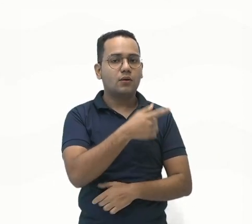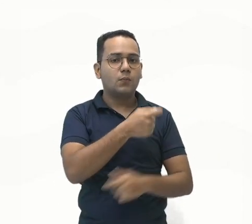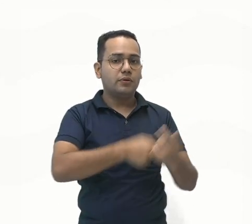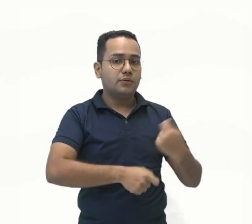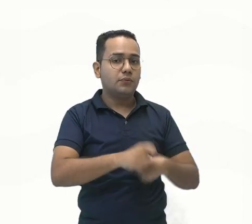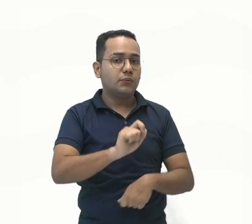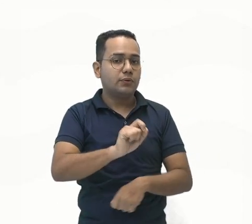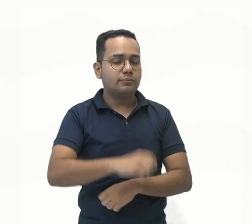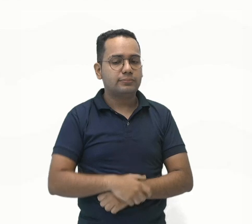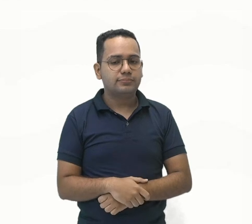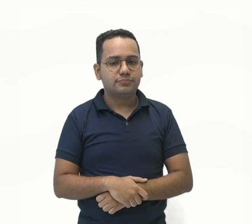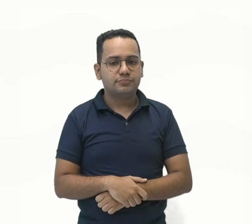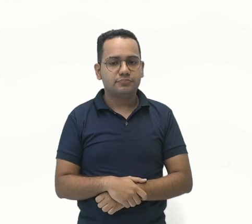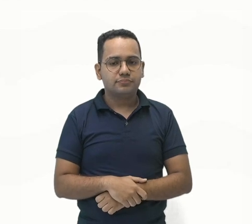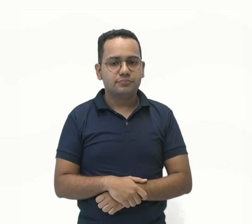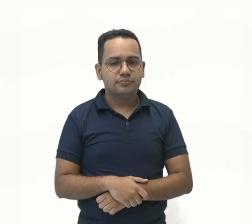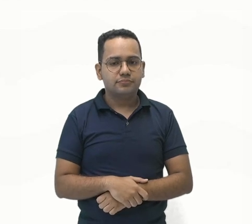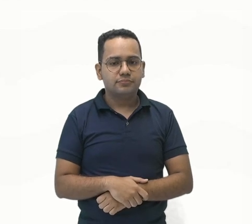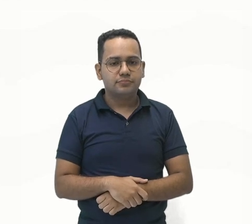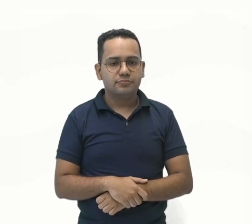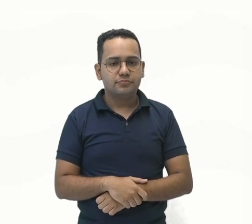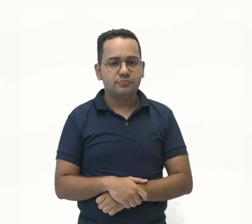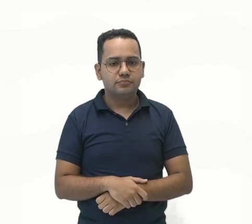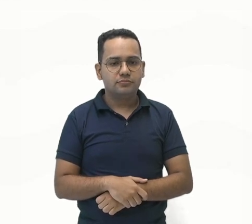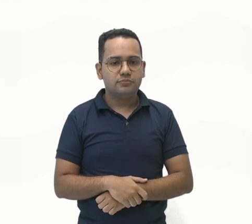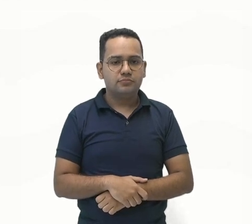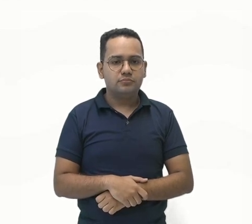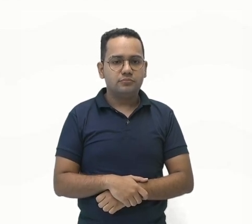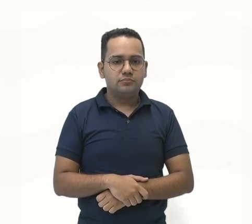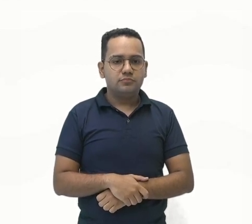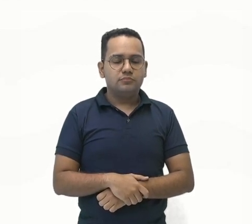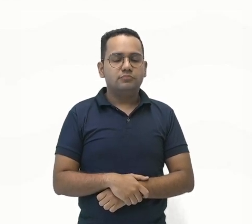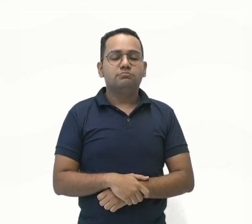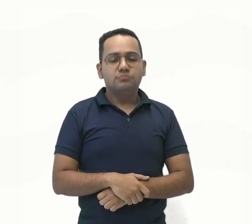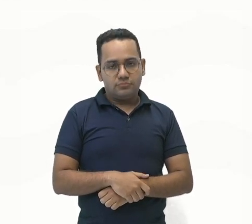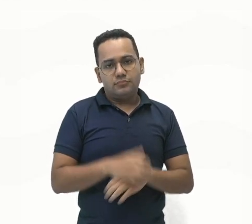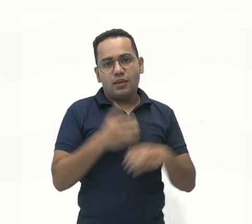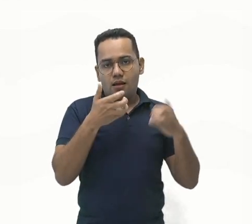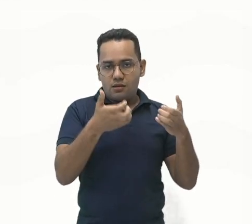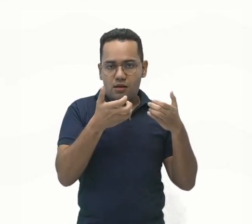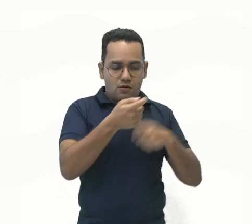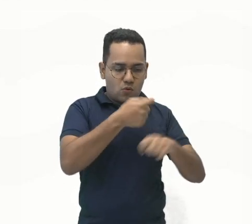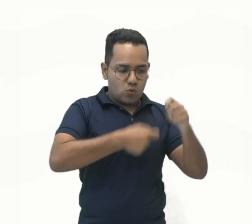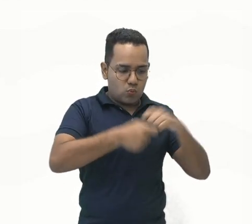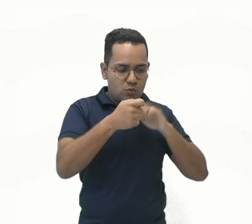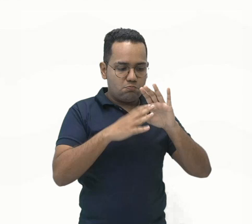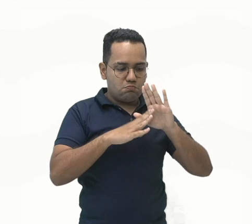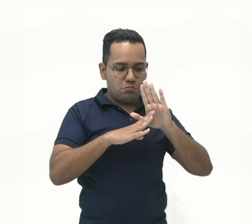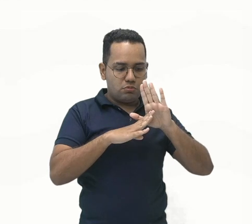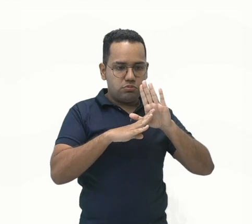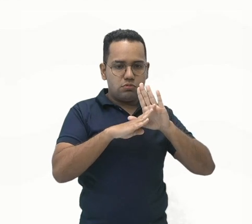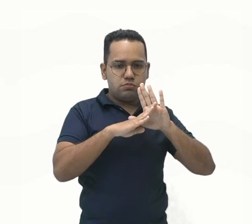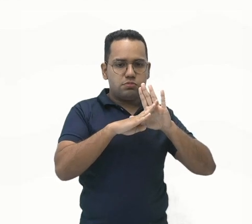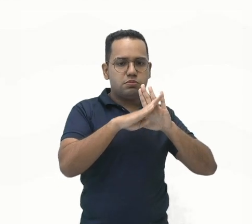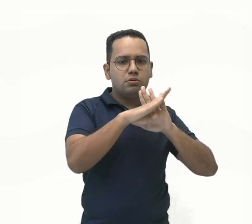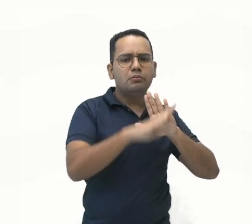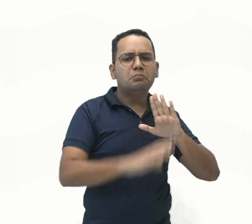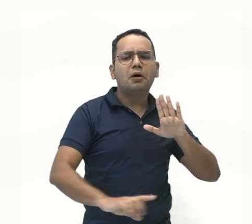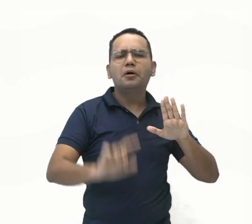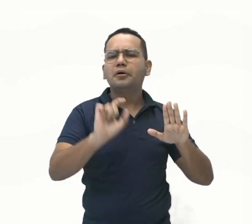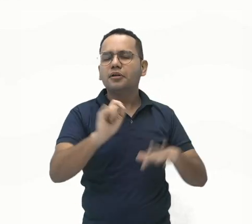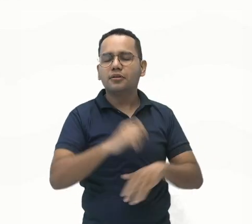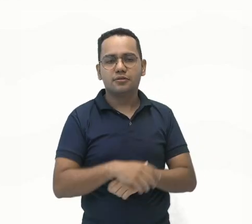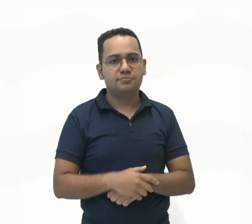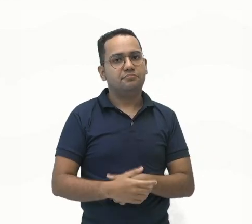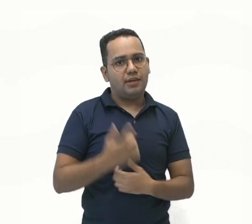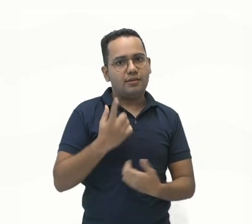entre os objetivos dos blocos econômicos eu posso destacar ali impulsionar o crescimento econômico. De que